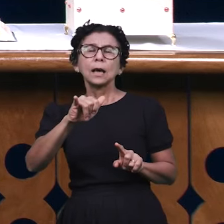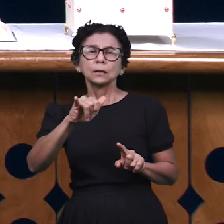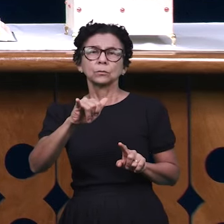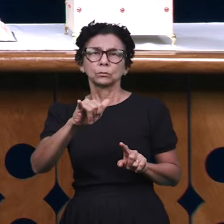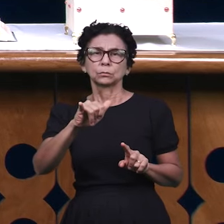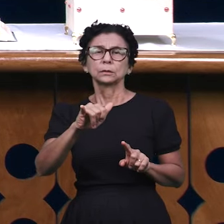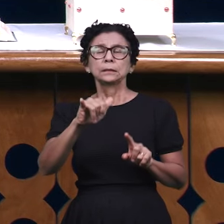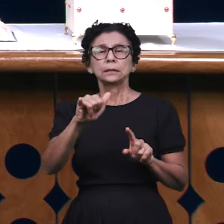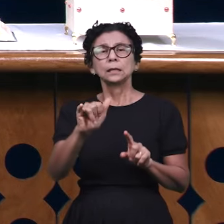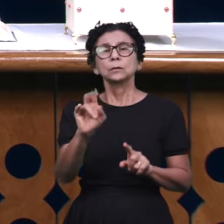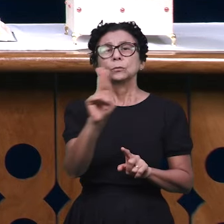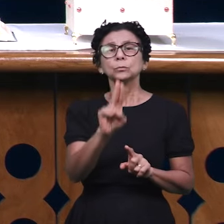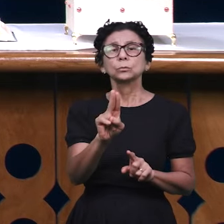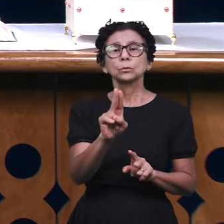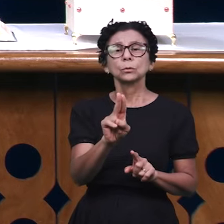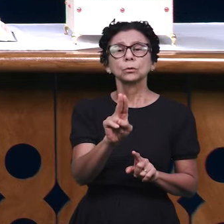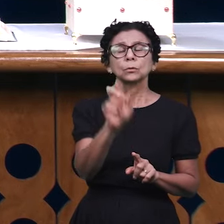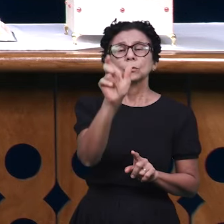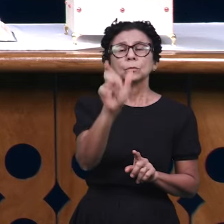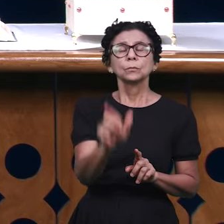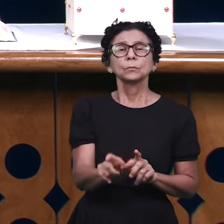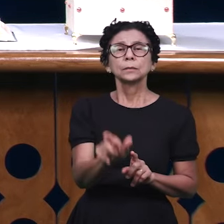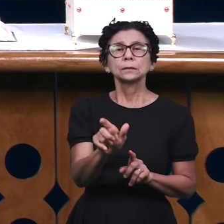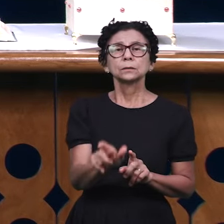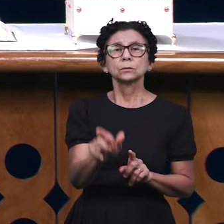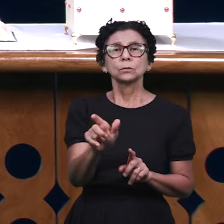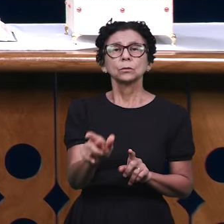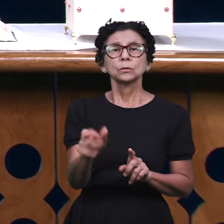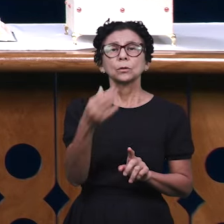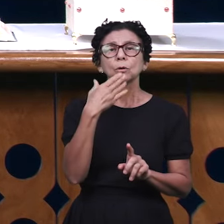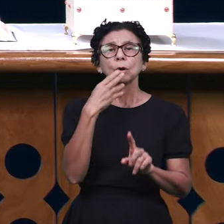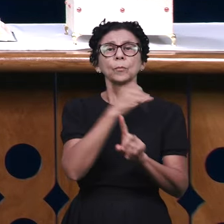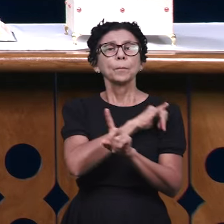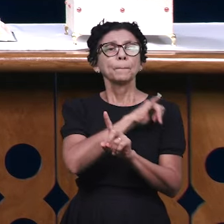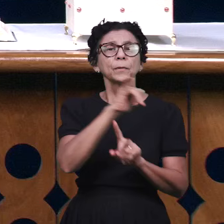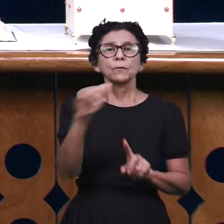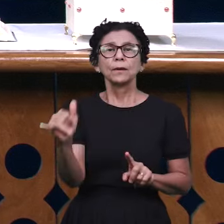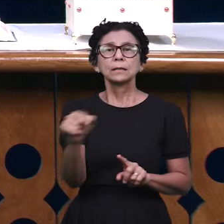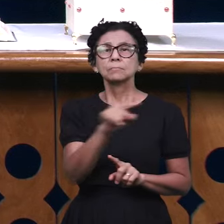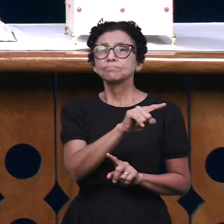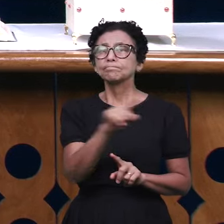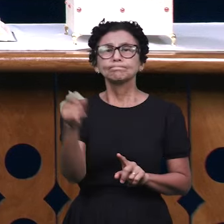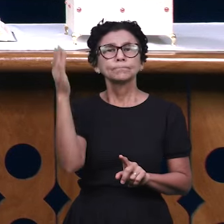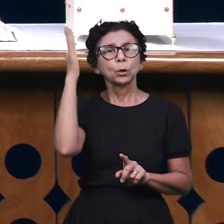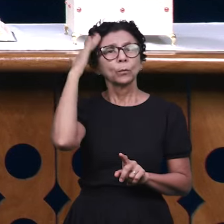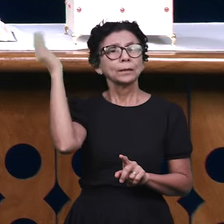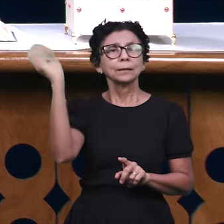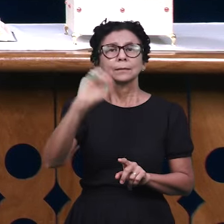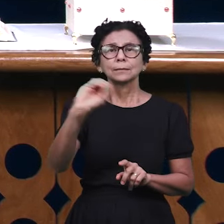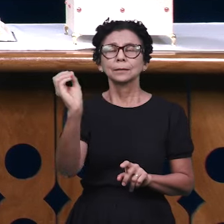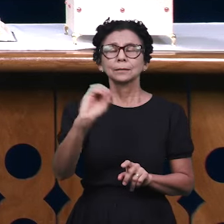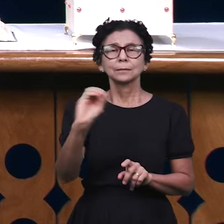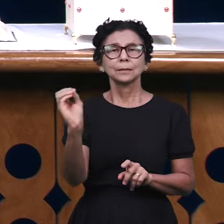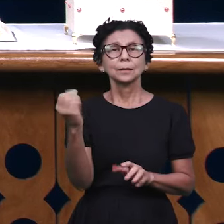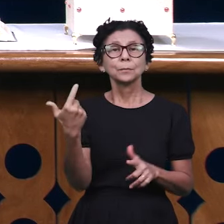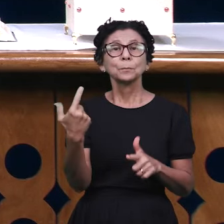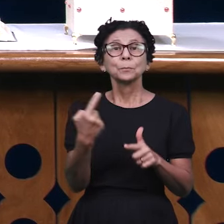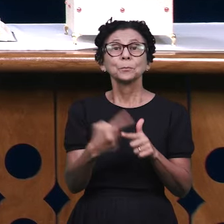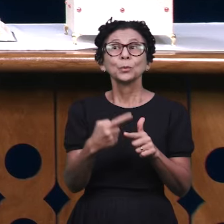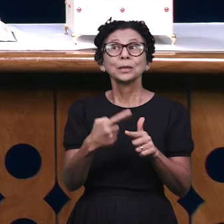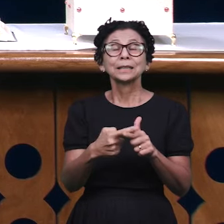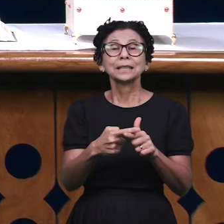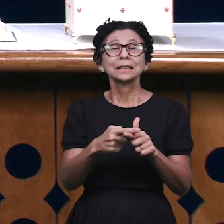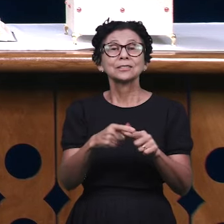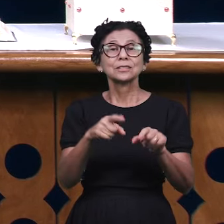boca do profeta, que ele não ia entender. Por quê? Porque aquilo